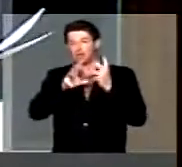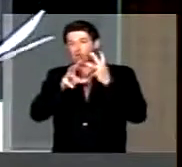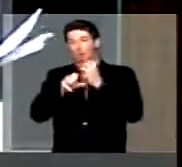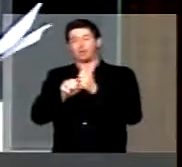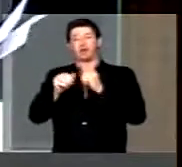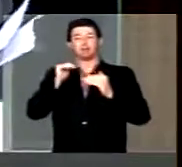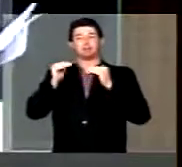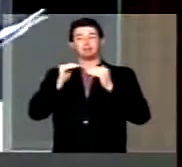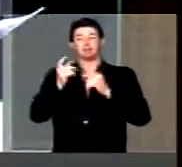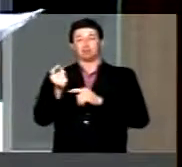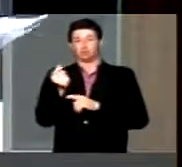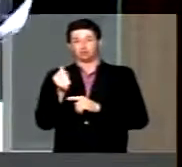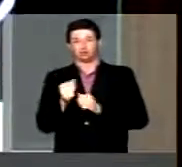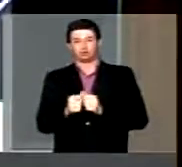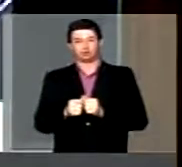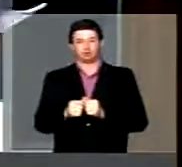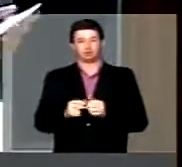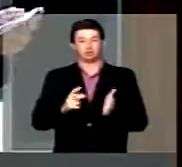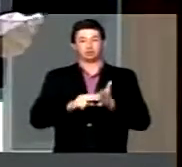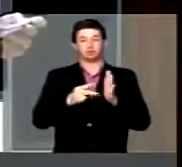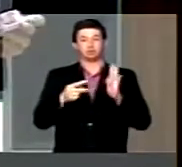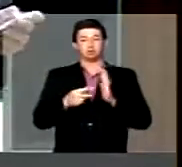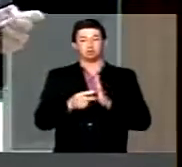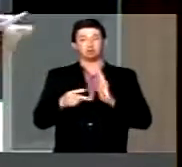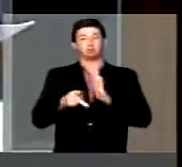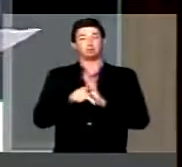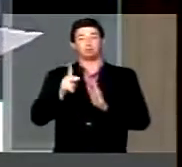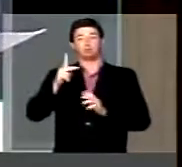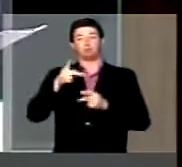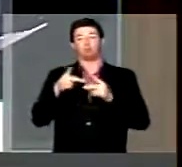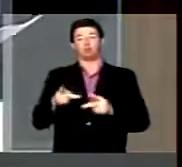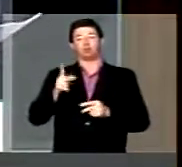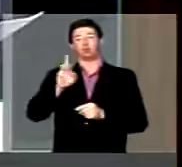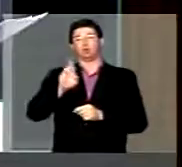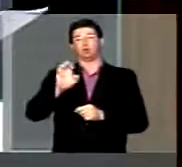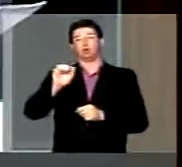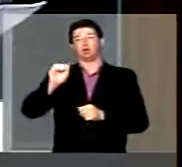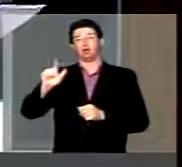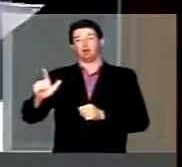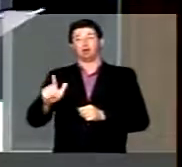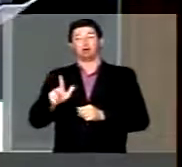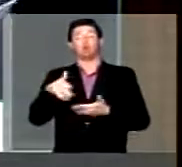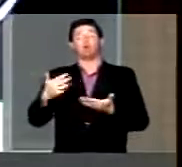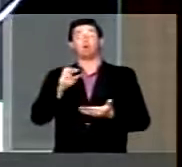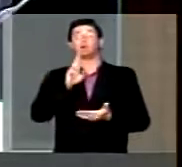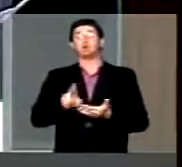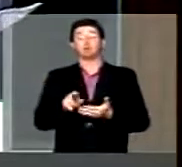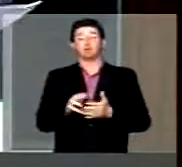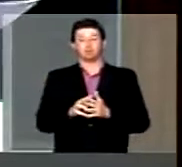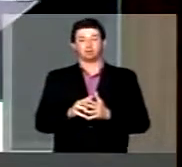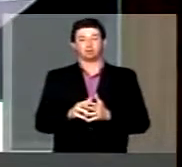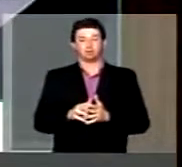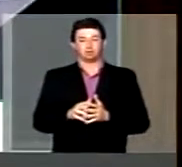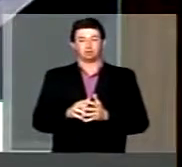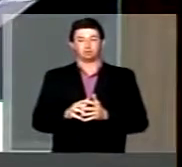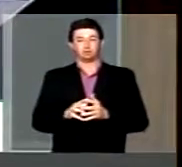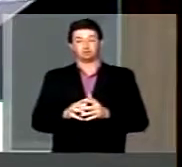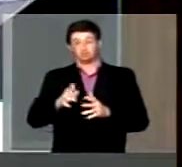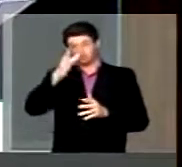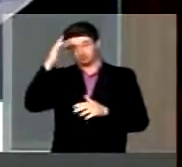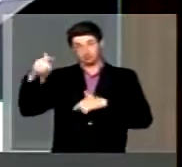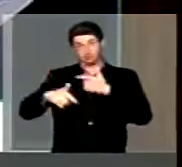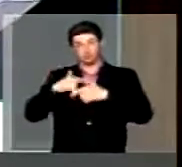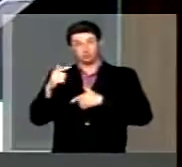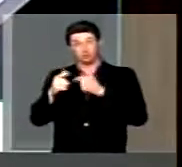da estabilidade da moeda representado pelo Plano Real. O resultado foi que, antes de o